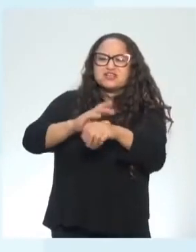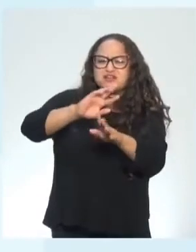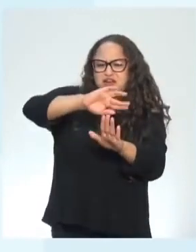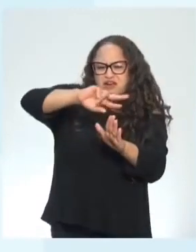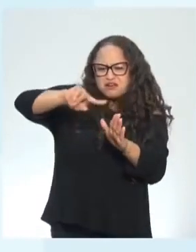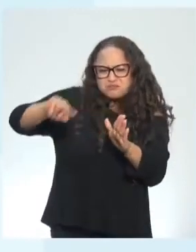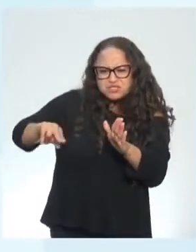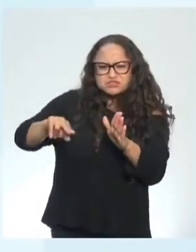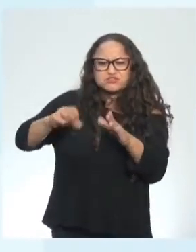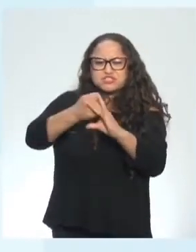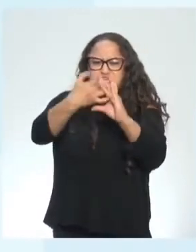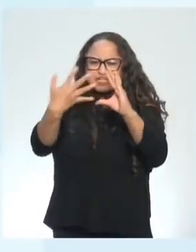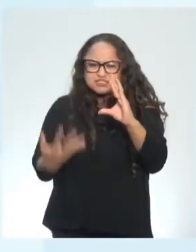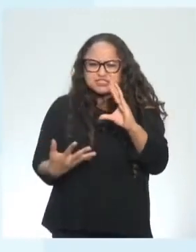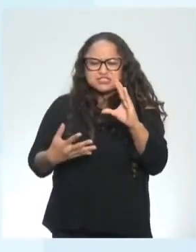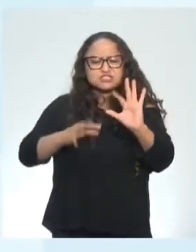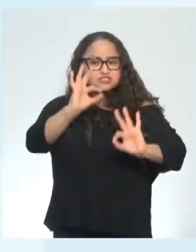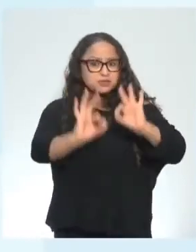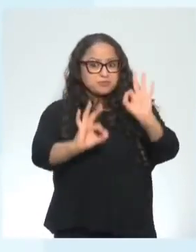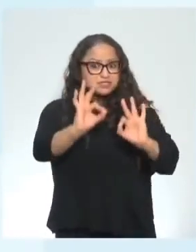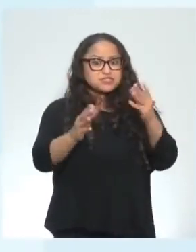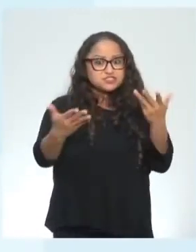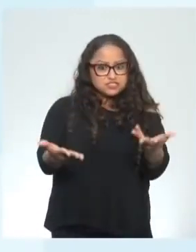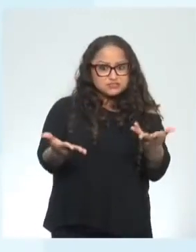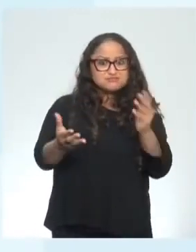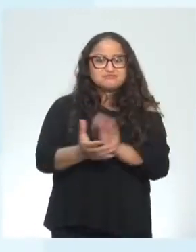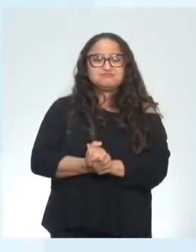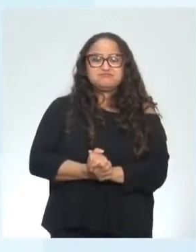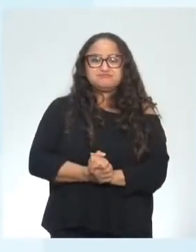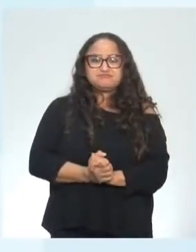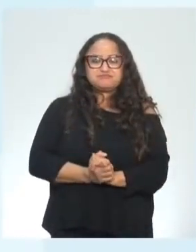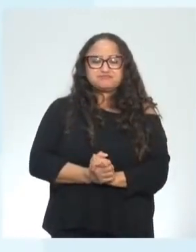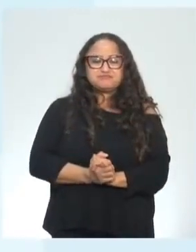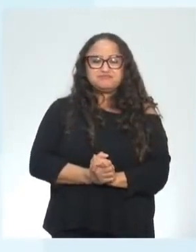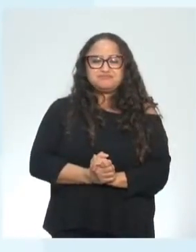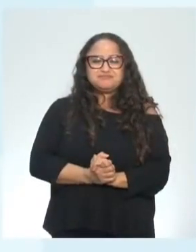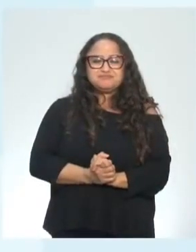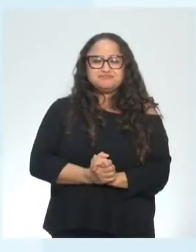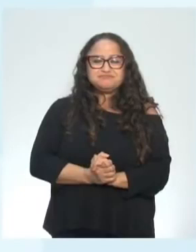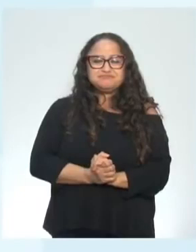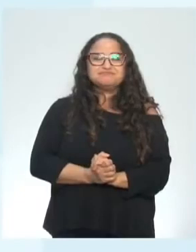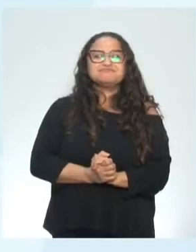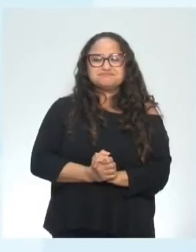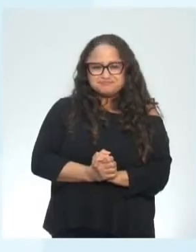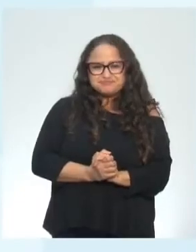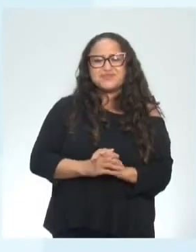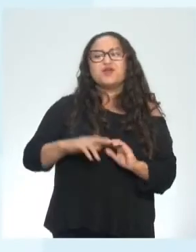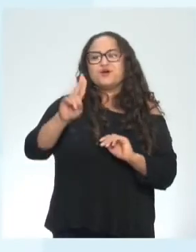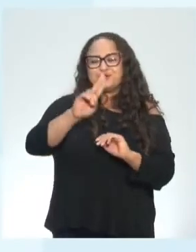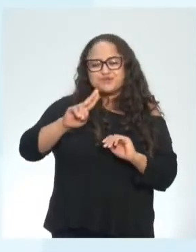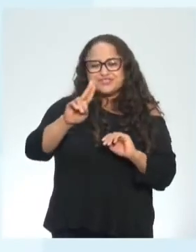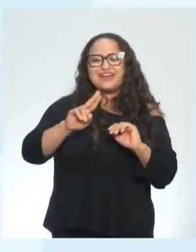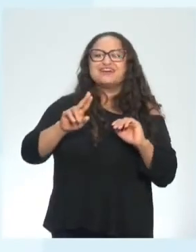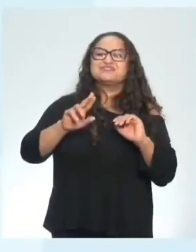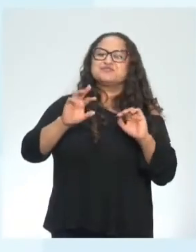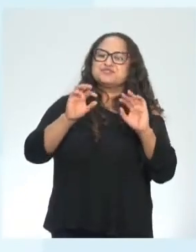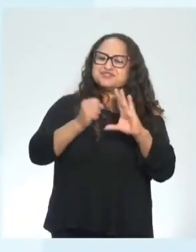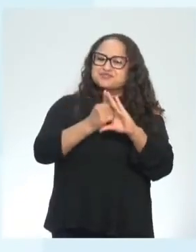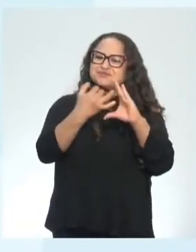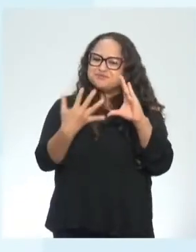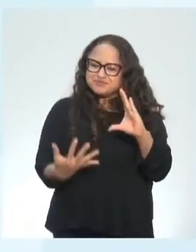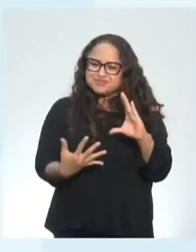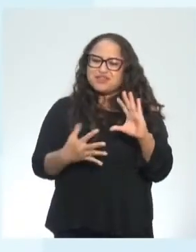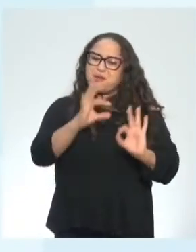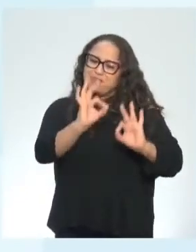and Tom como vocês puderam ver aí a arte de fazer cinema tem elementos que precisam ser considerados parecido com